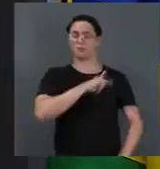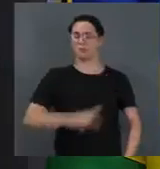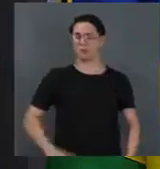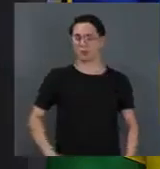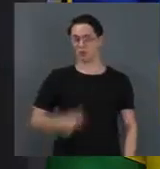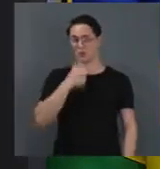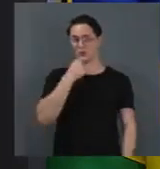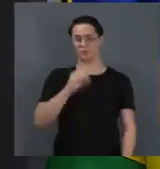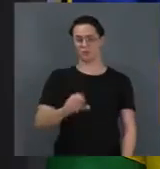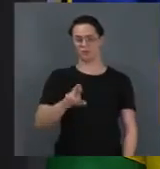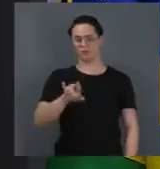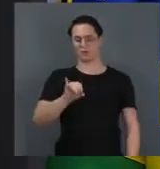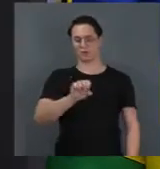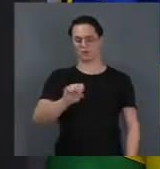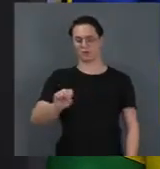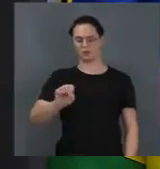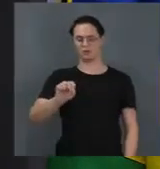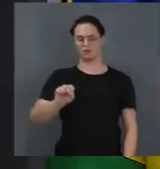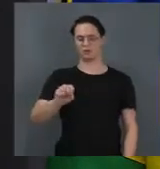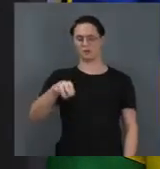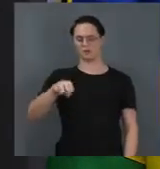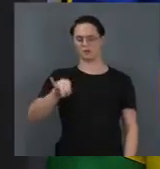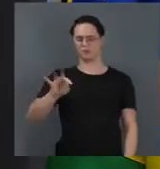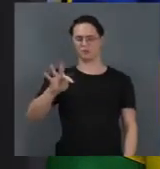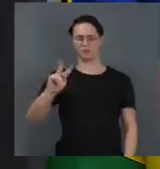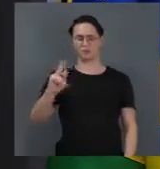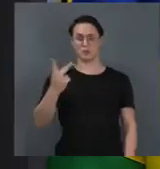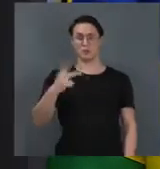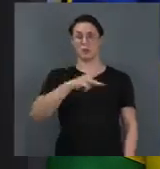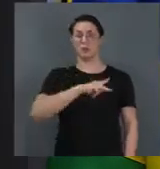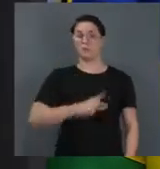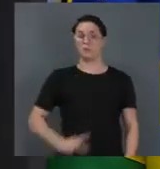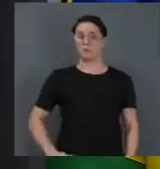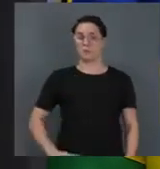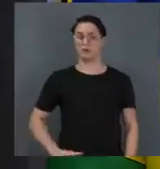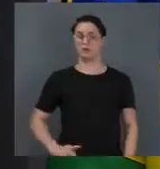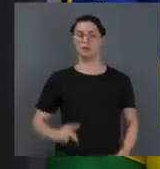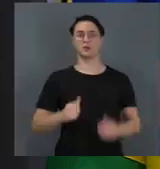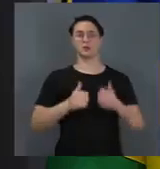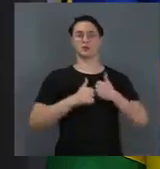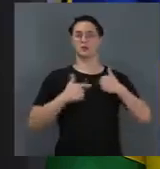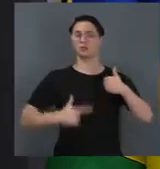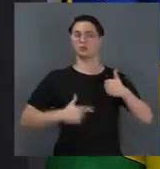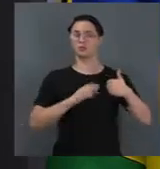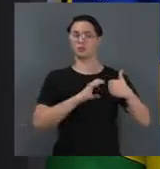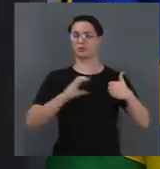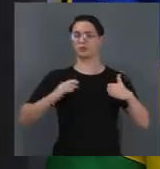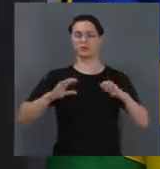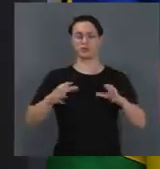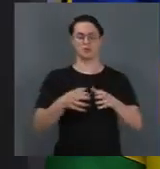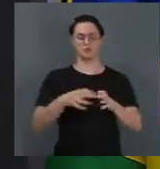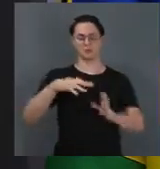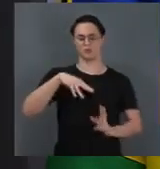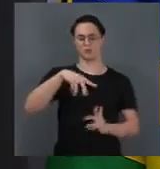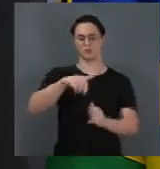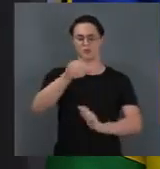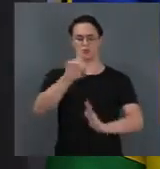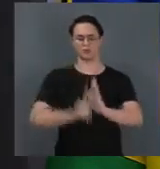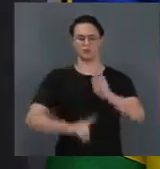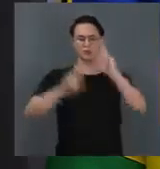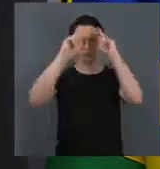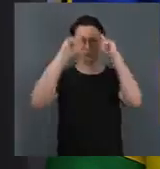Chris Smith, que é o presidente da subcomissão também global de direitos